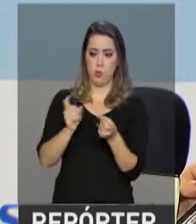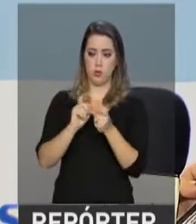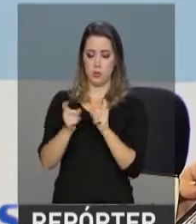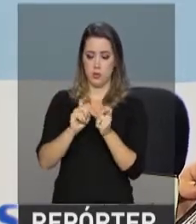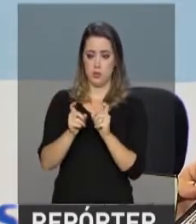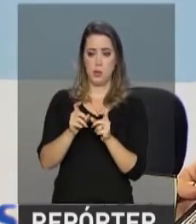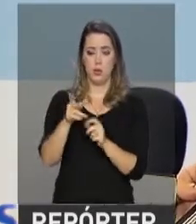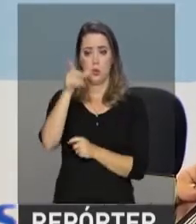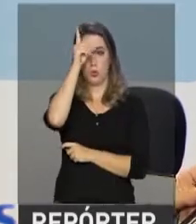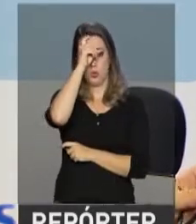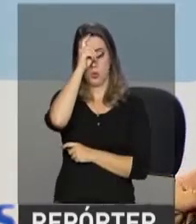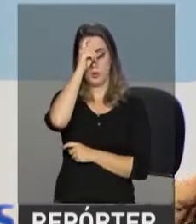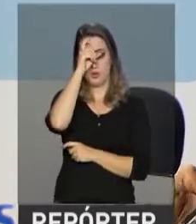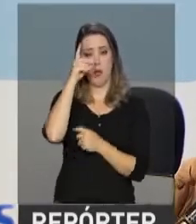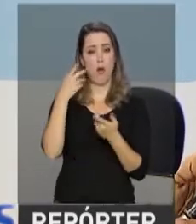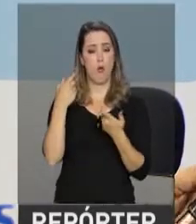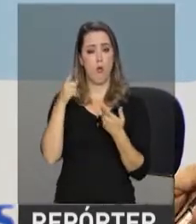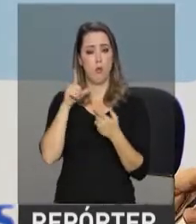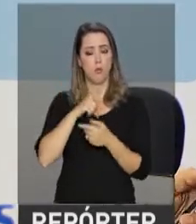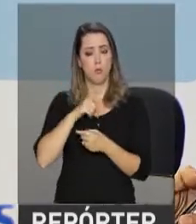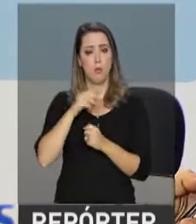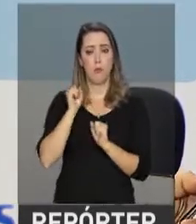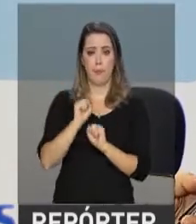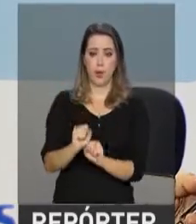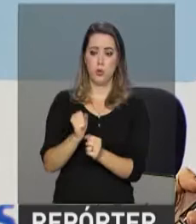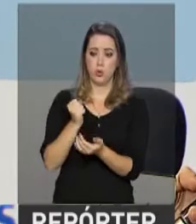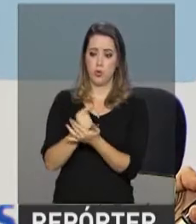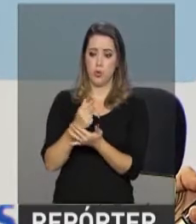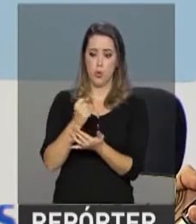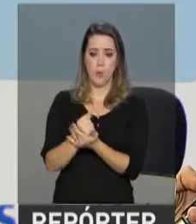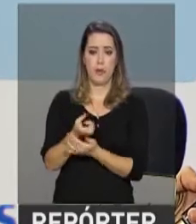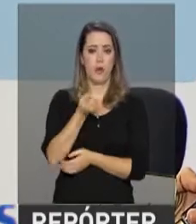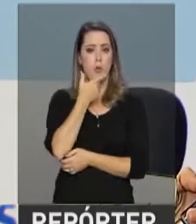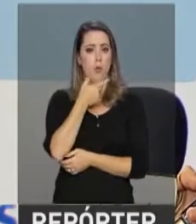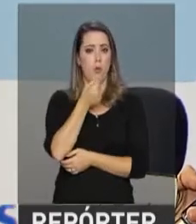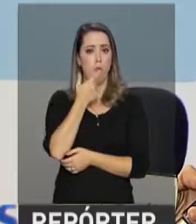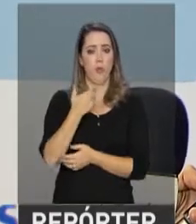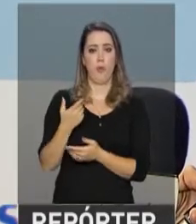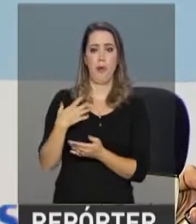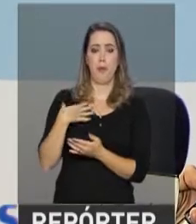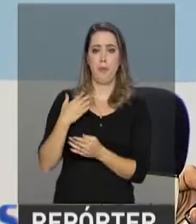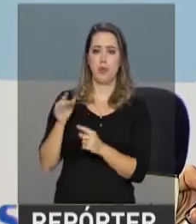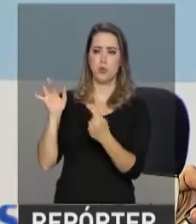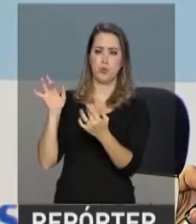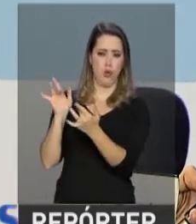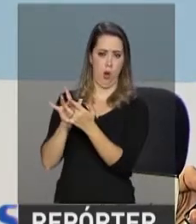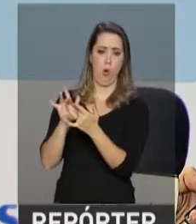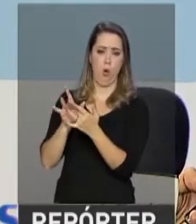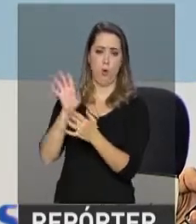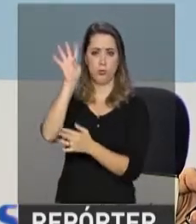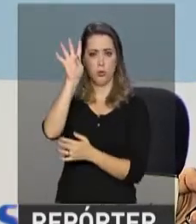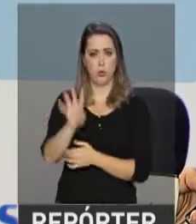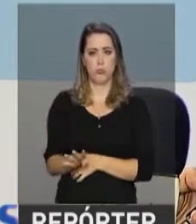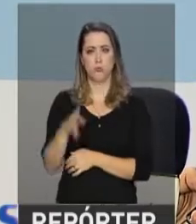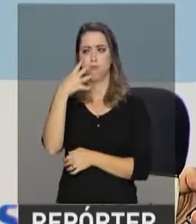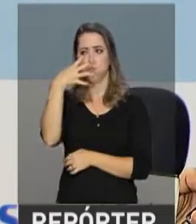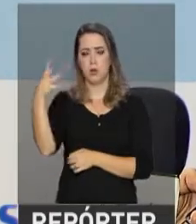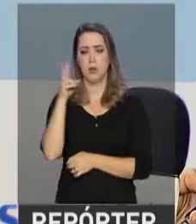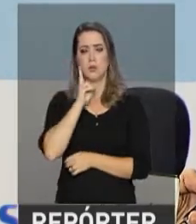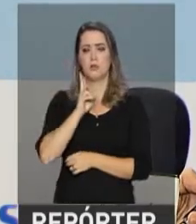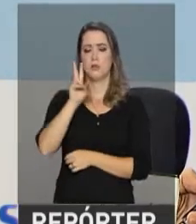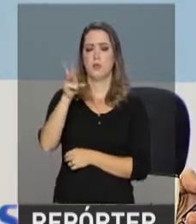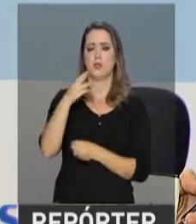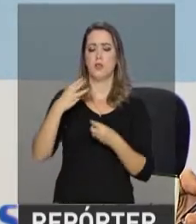gestor municipal ele pode comprar o medicamento aderindo a essa ata utilizando essa estátua do